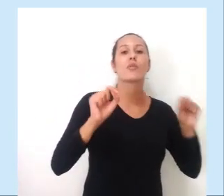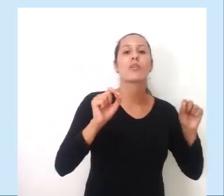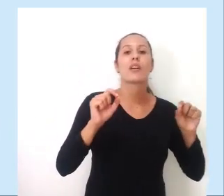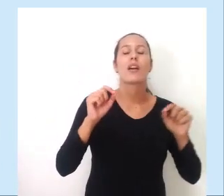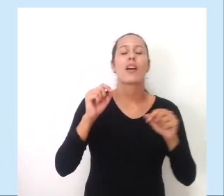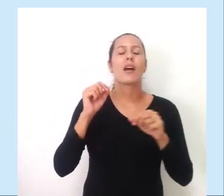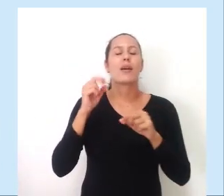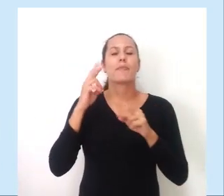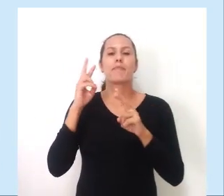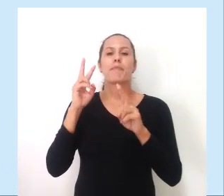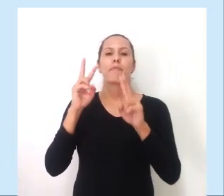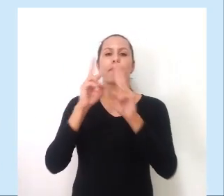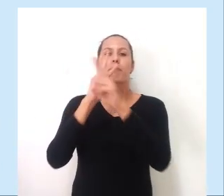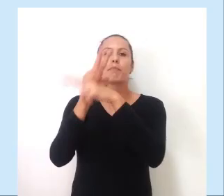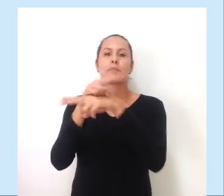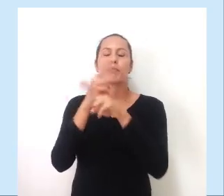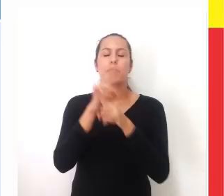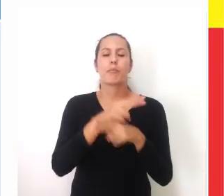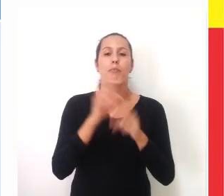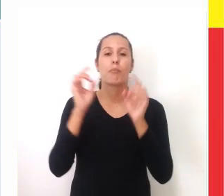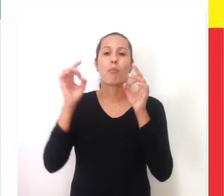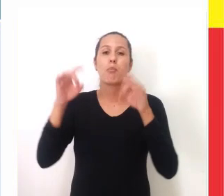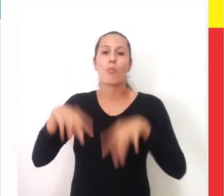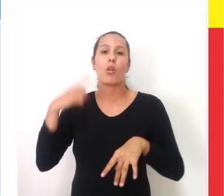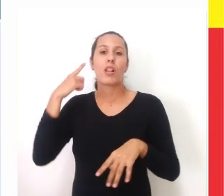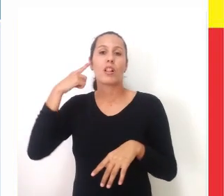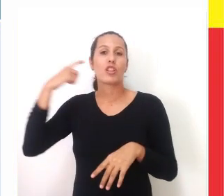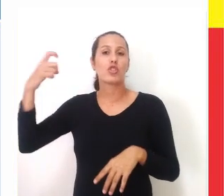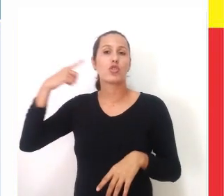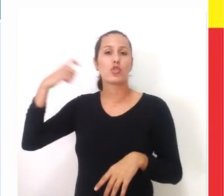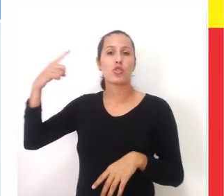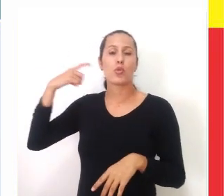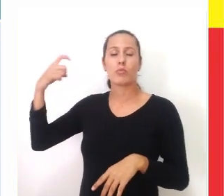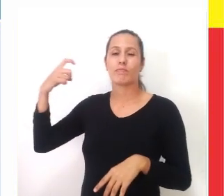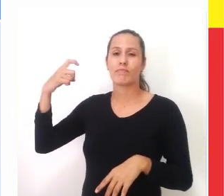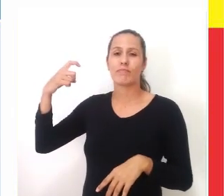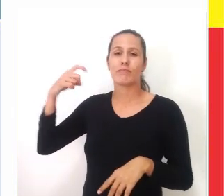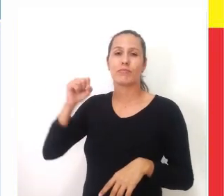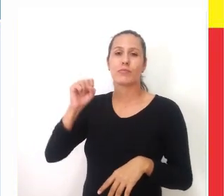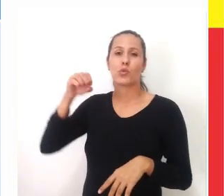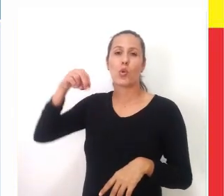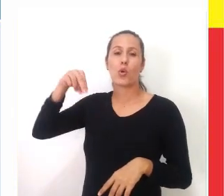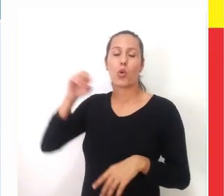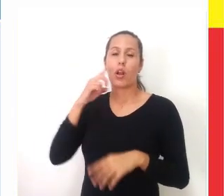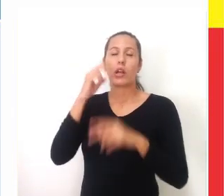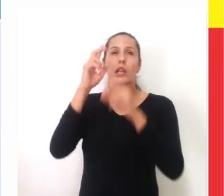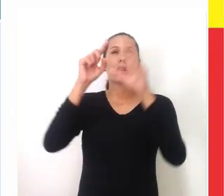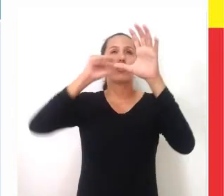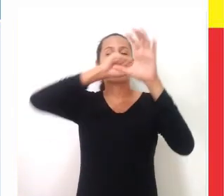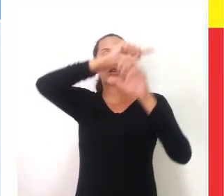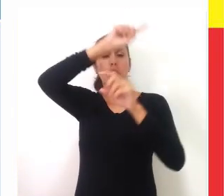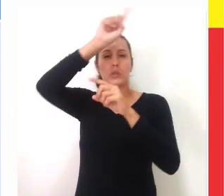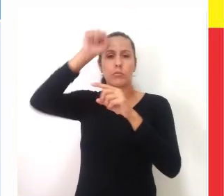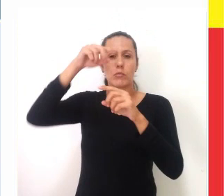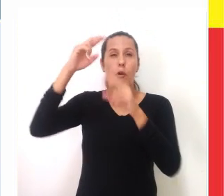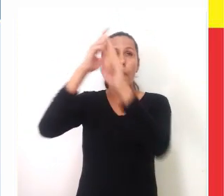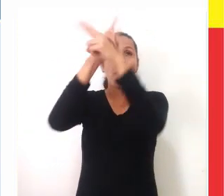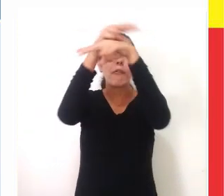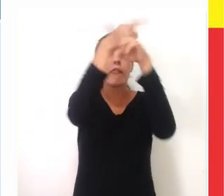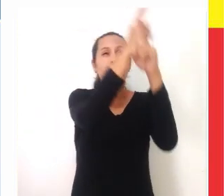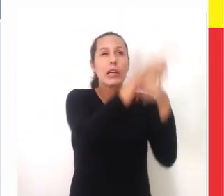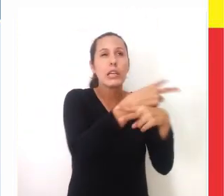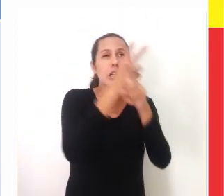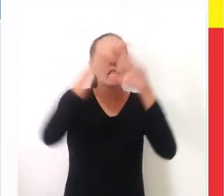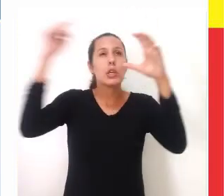seria a poluição sonora. Quando o vento movimenta as hélices, gera energia elétrica,